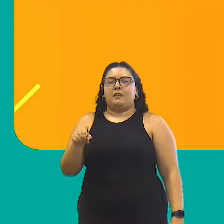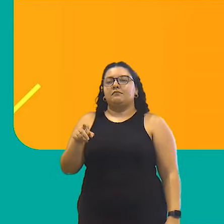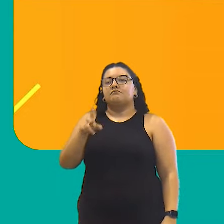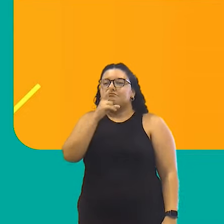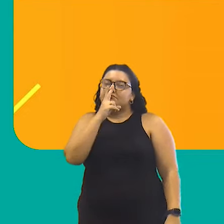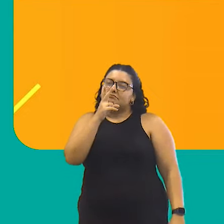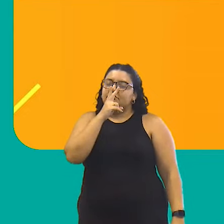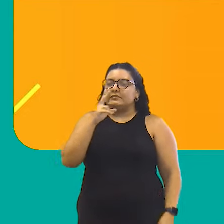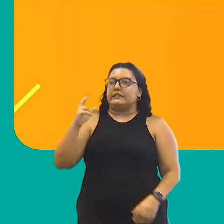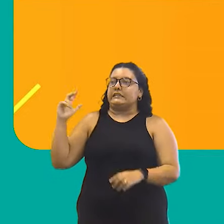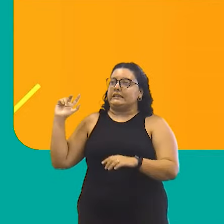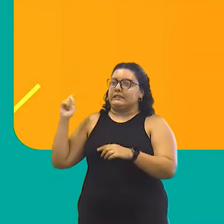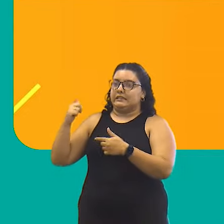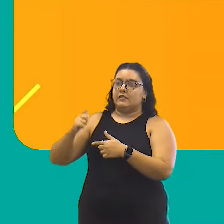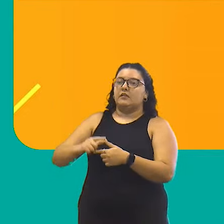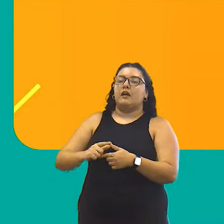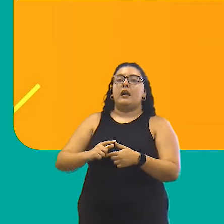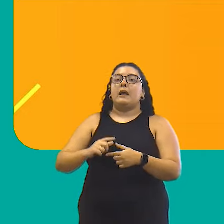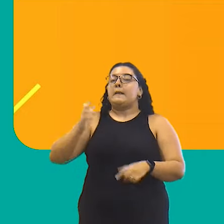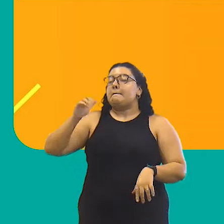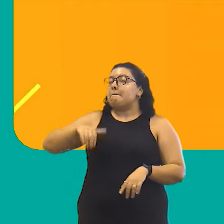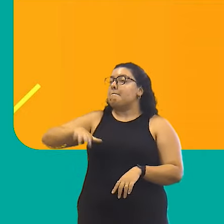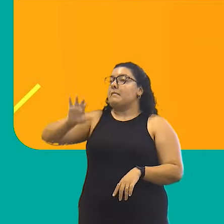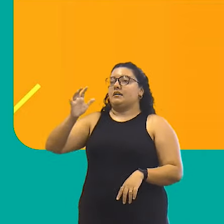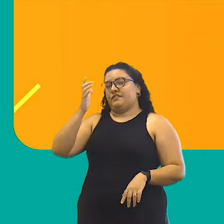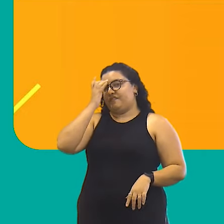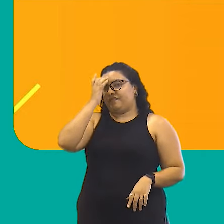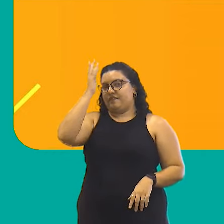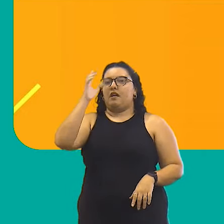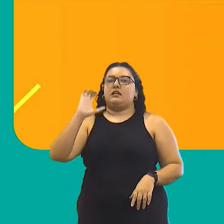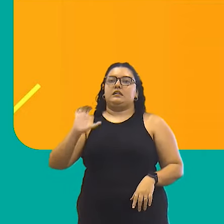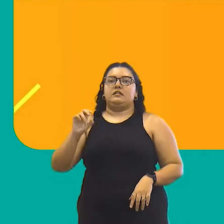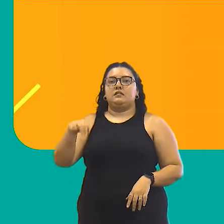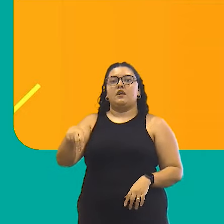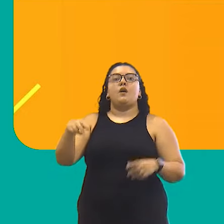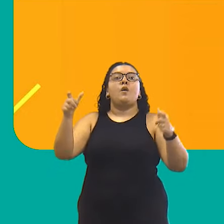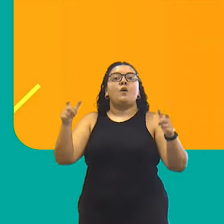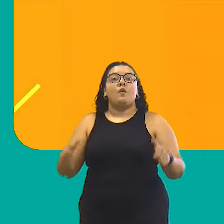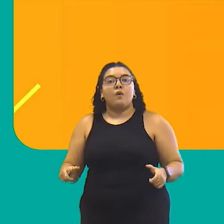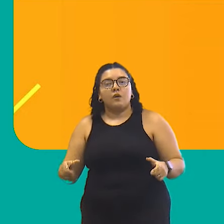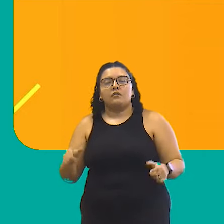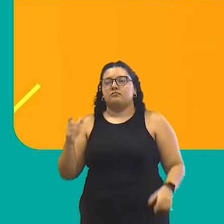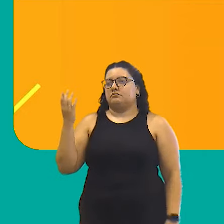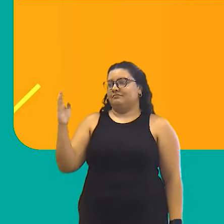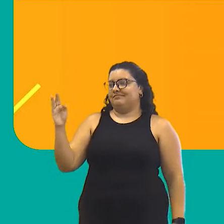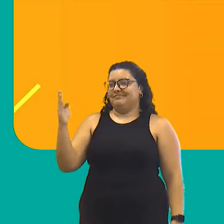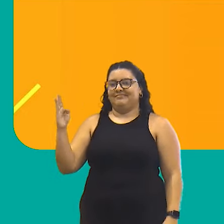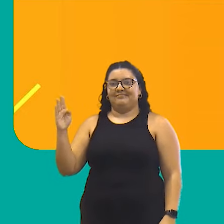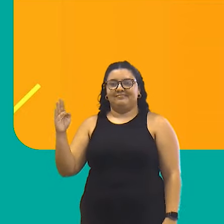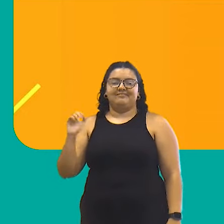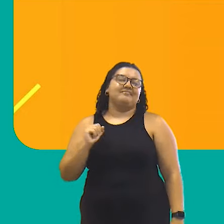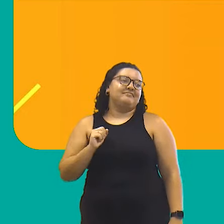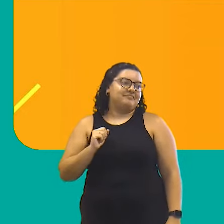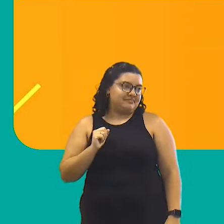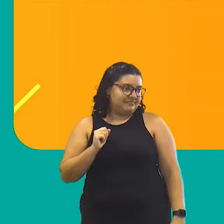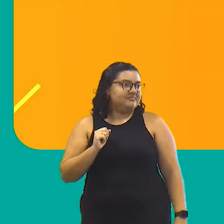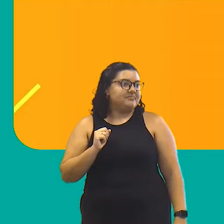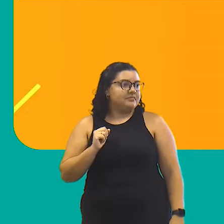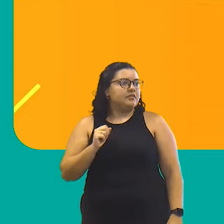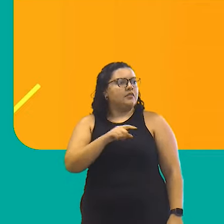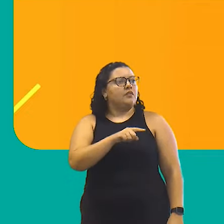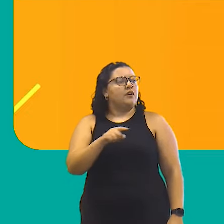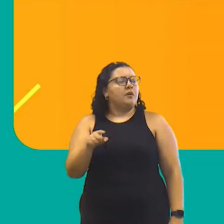tradição de as questões mais fáceis de ciências da natureza estarem na prova de biologia. E